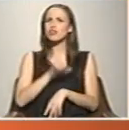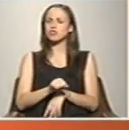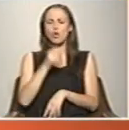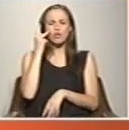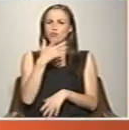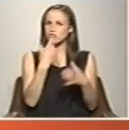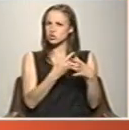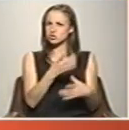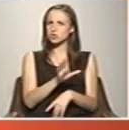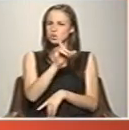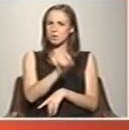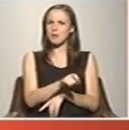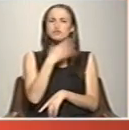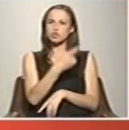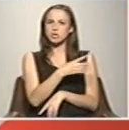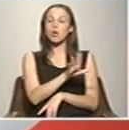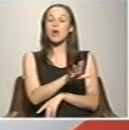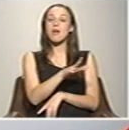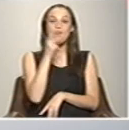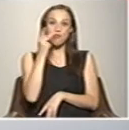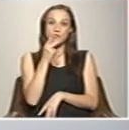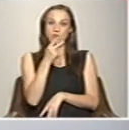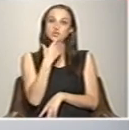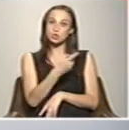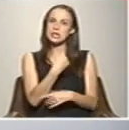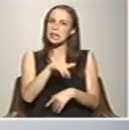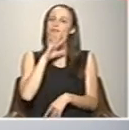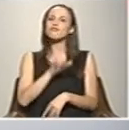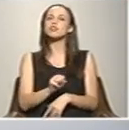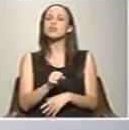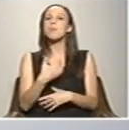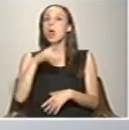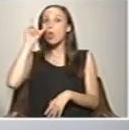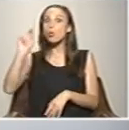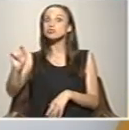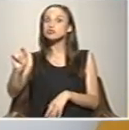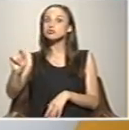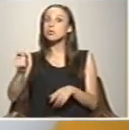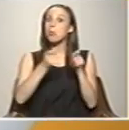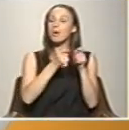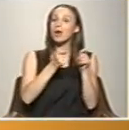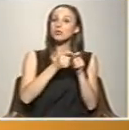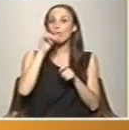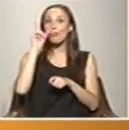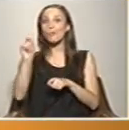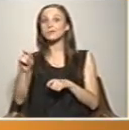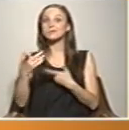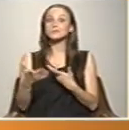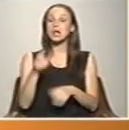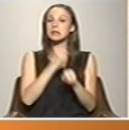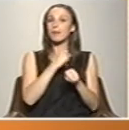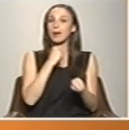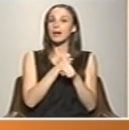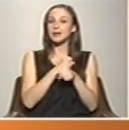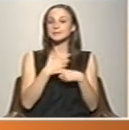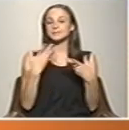que são 39%, a maior parte têm filhos. Mas os filhos estão por perto ou estão longe? Podem estar perto, podem estar longe, podem estar ocupados, podem